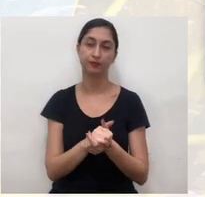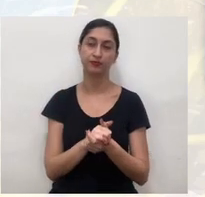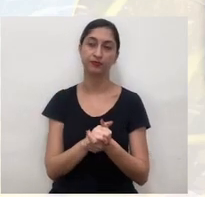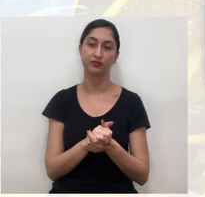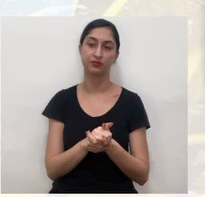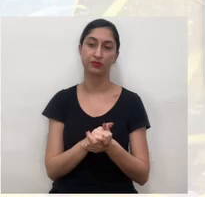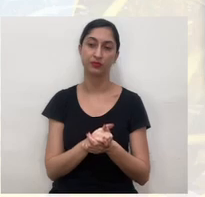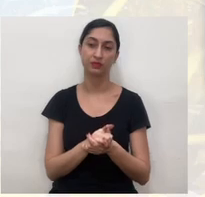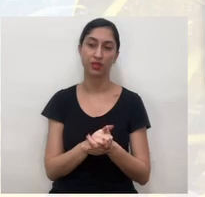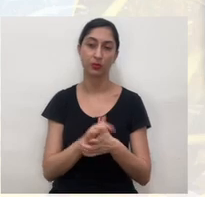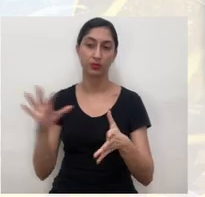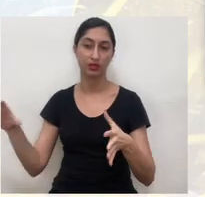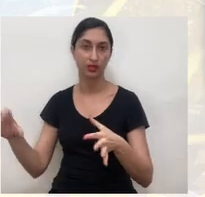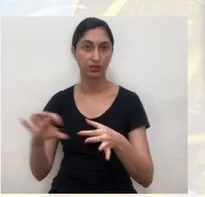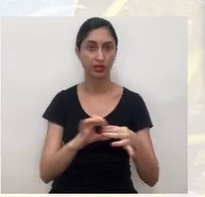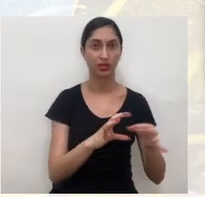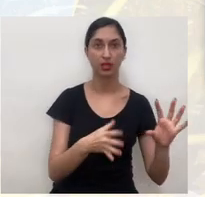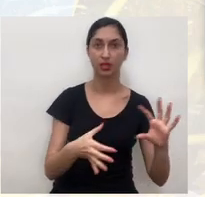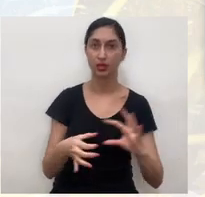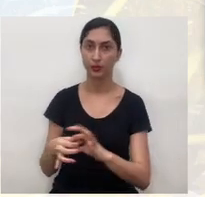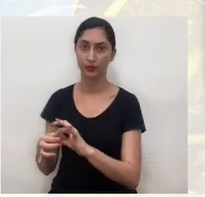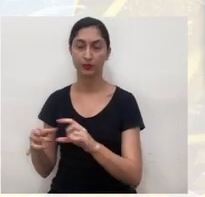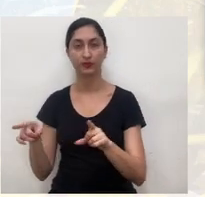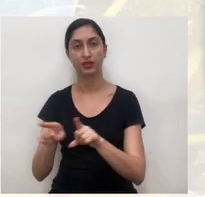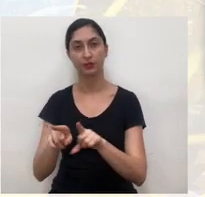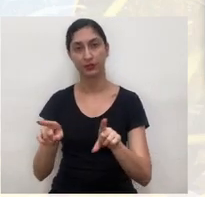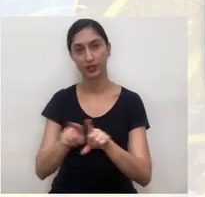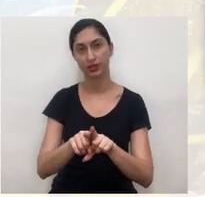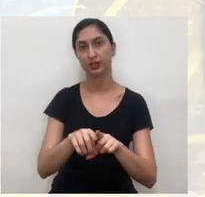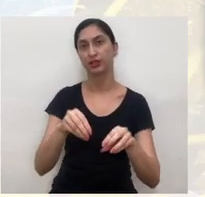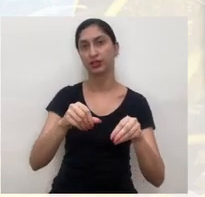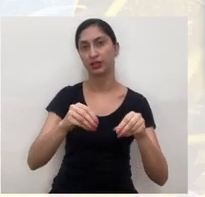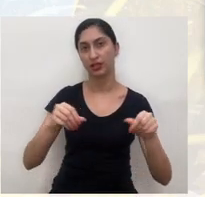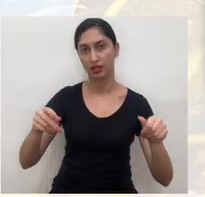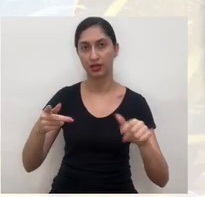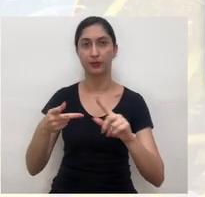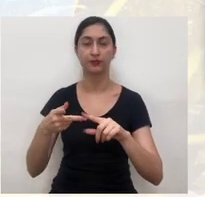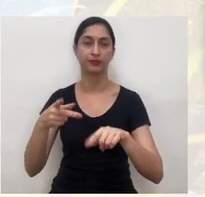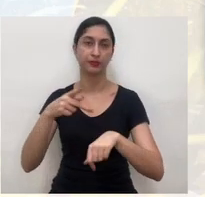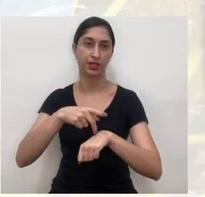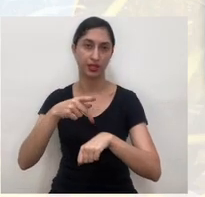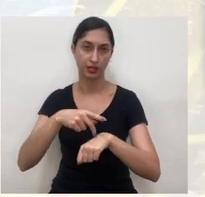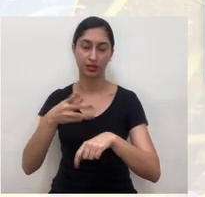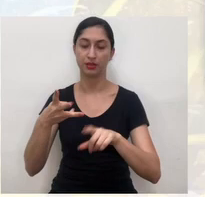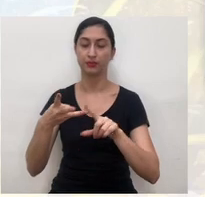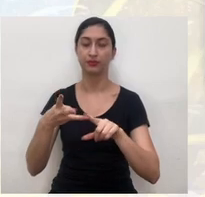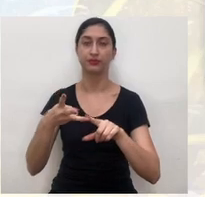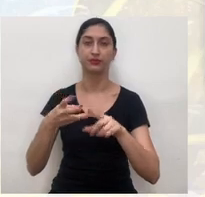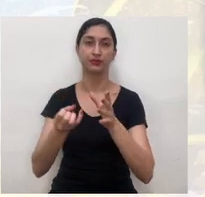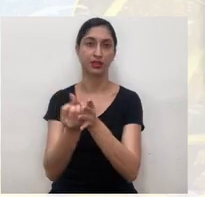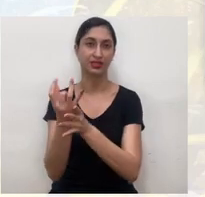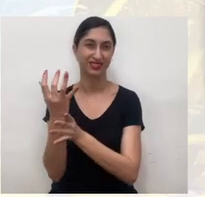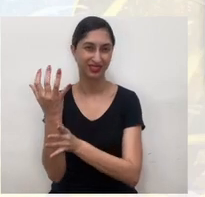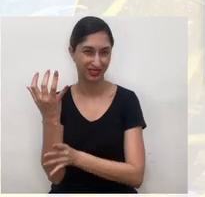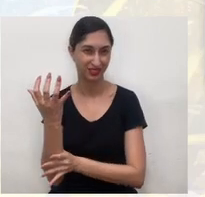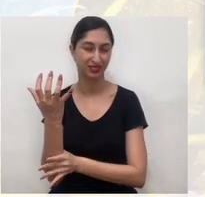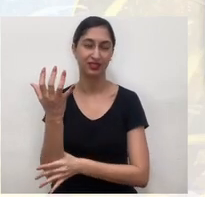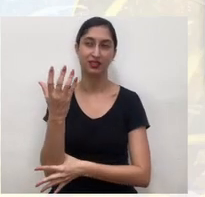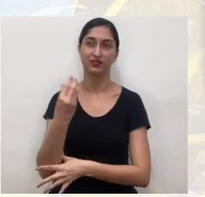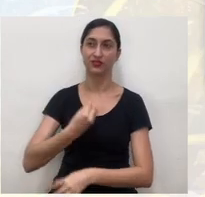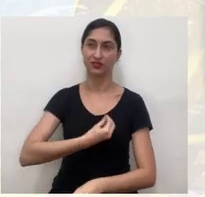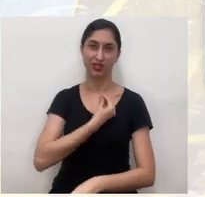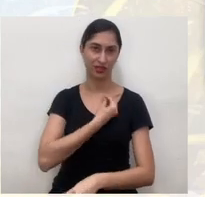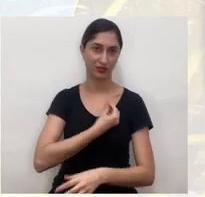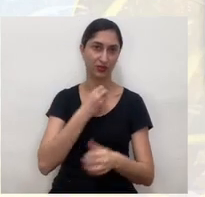associações, de experimentar substratos como terra, pedra, plantas como epífitas, que são as que vivem sobre outras